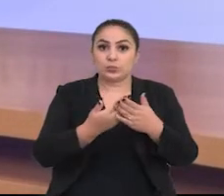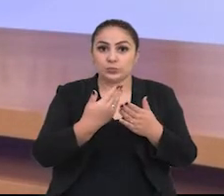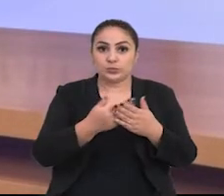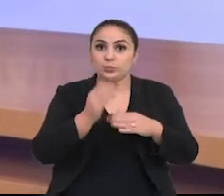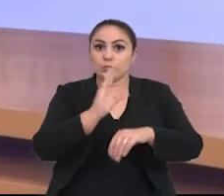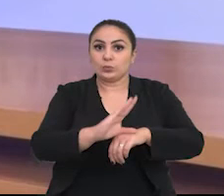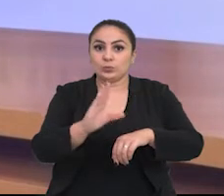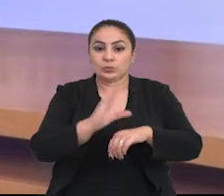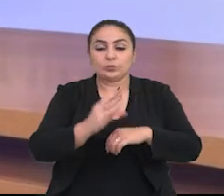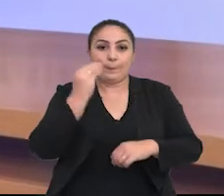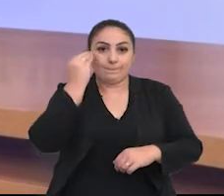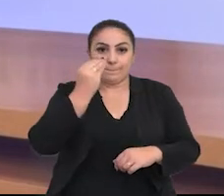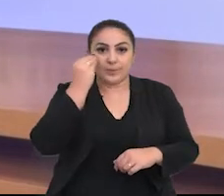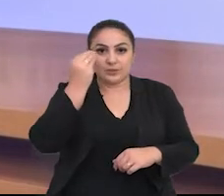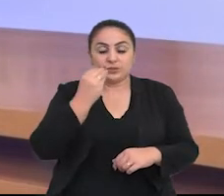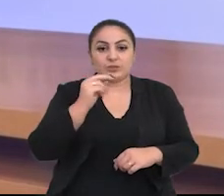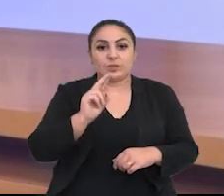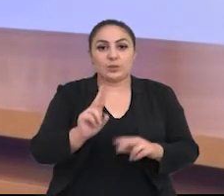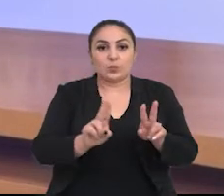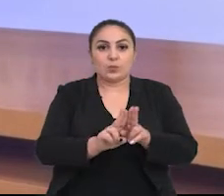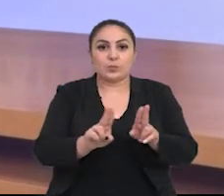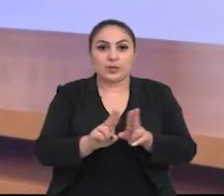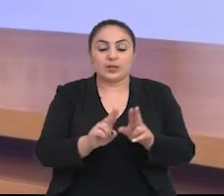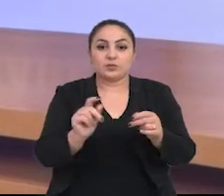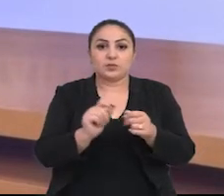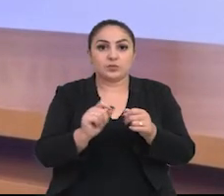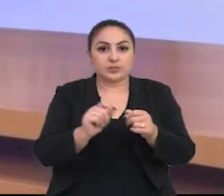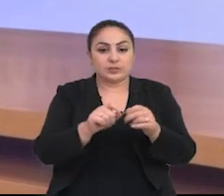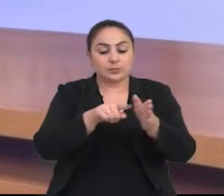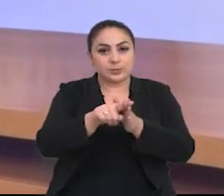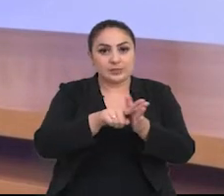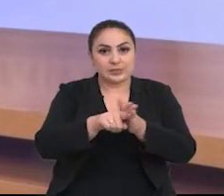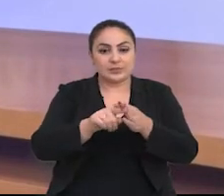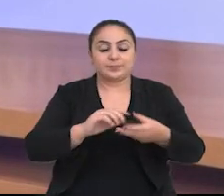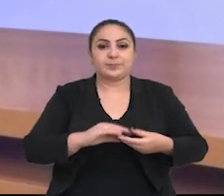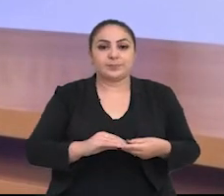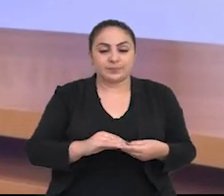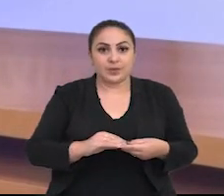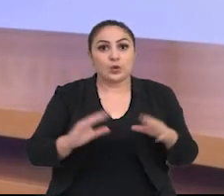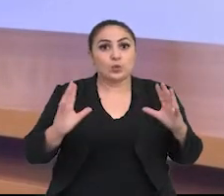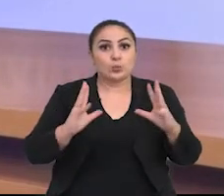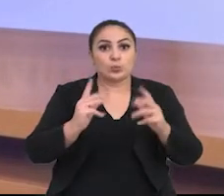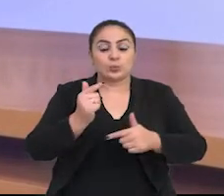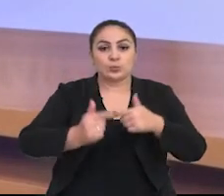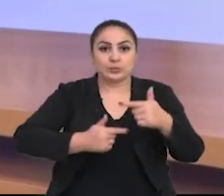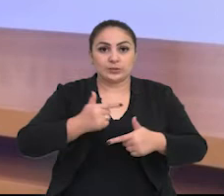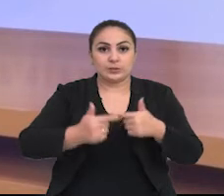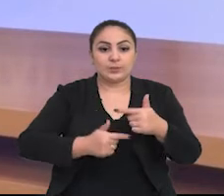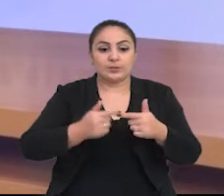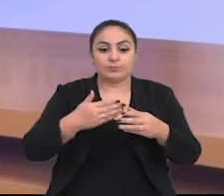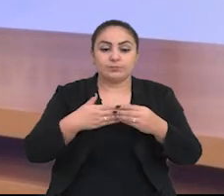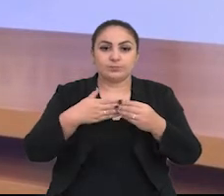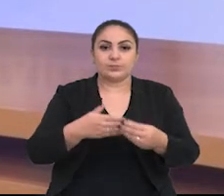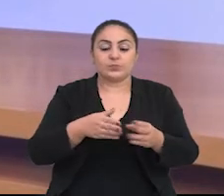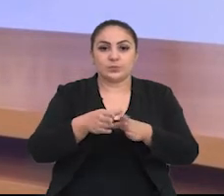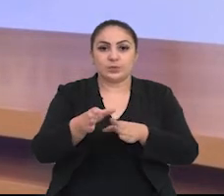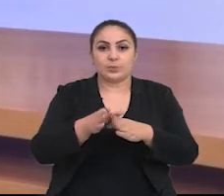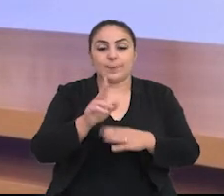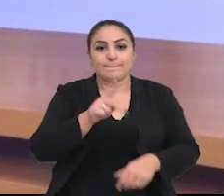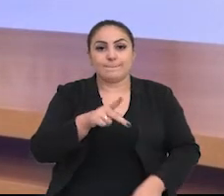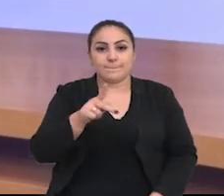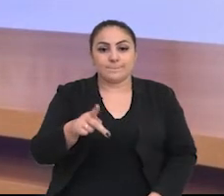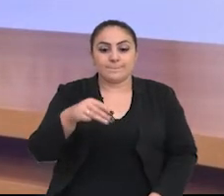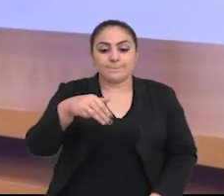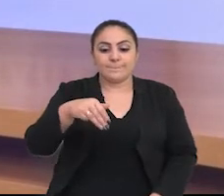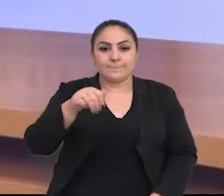gaúchos, estudantes do curso de Psicologia da UPF realizaram uma pesquisa. Todo o trabalho foi